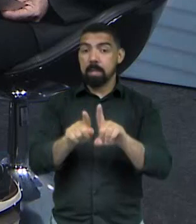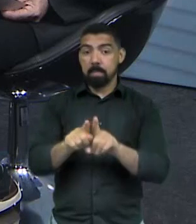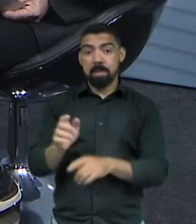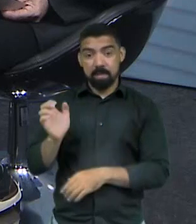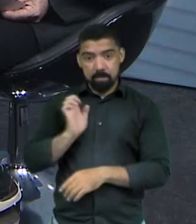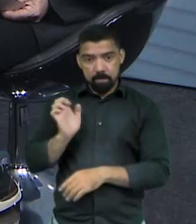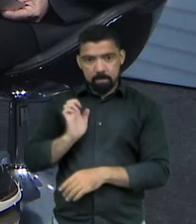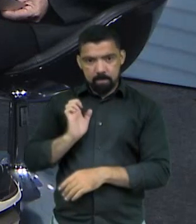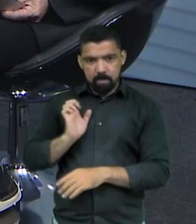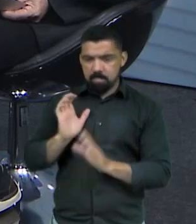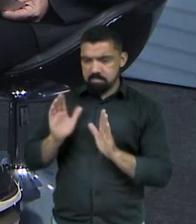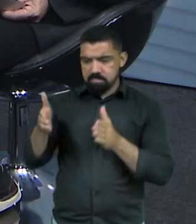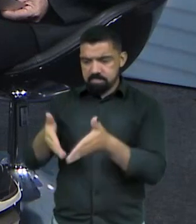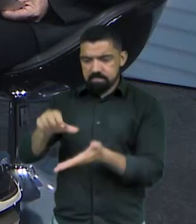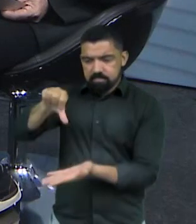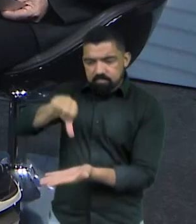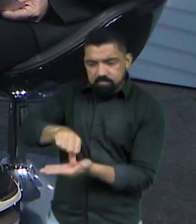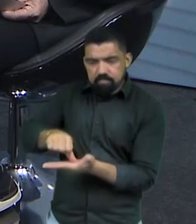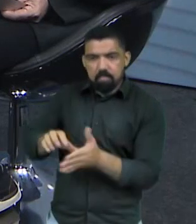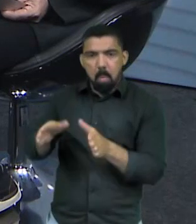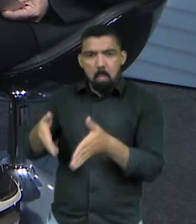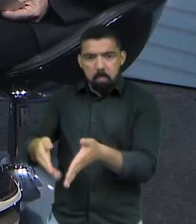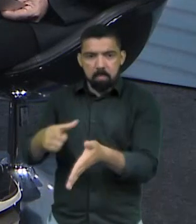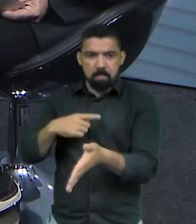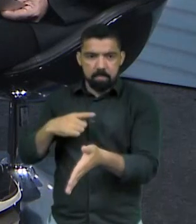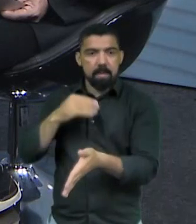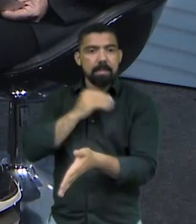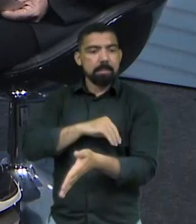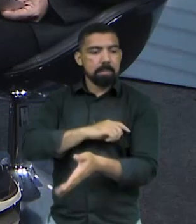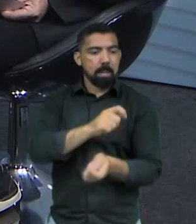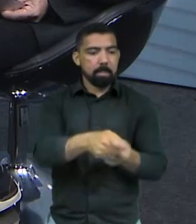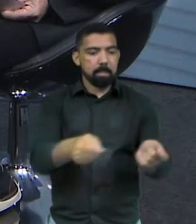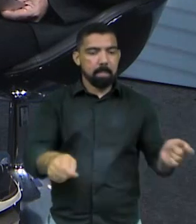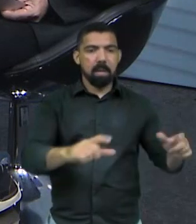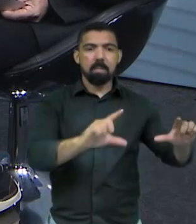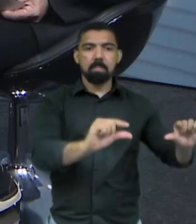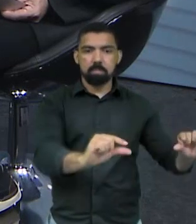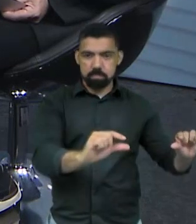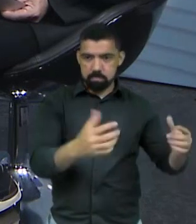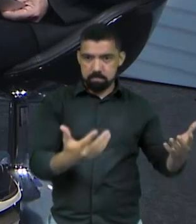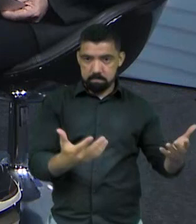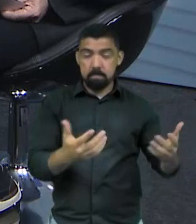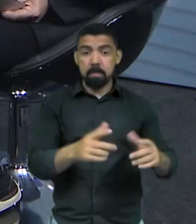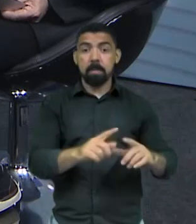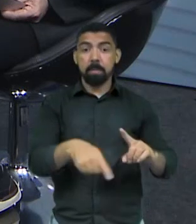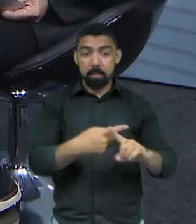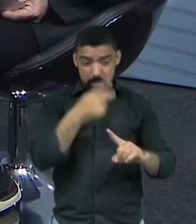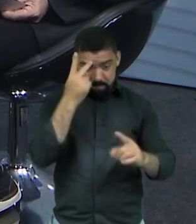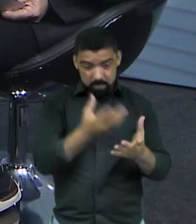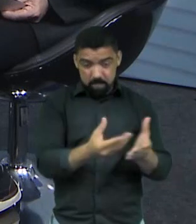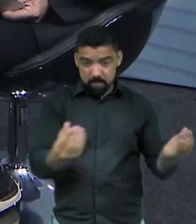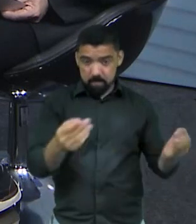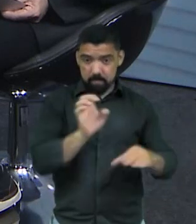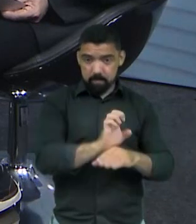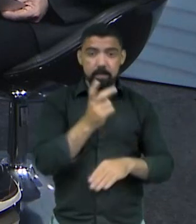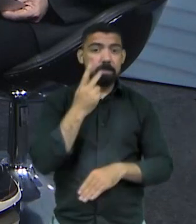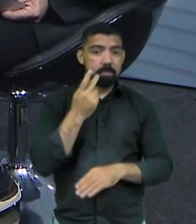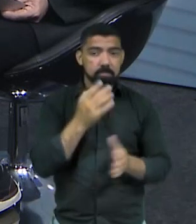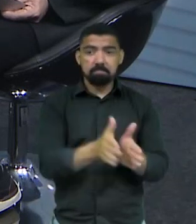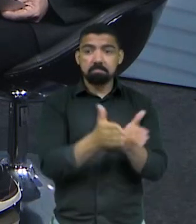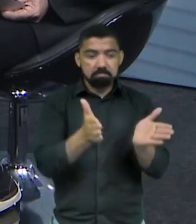Continuamos com massa salarial baixa e continuamos com milhares de cearenses na